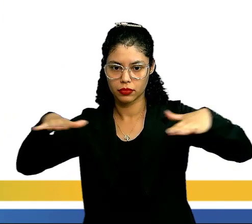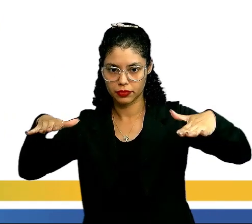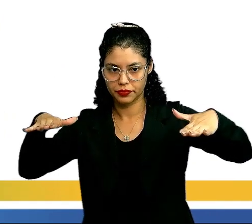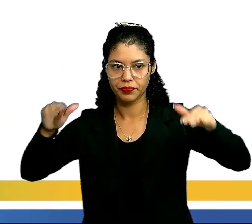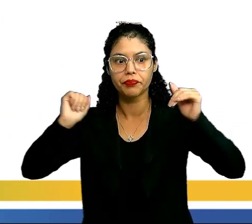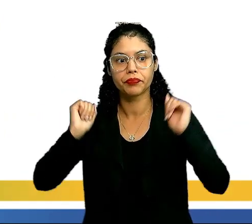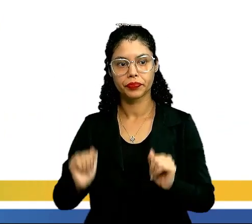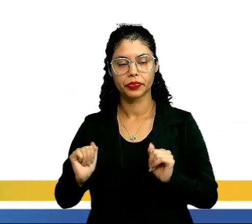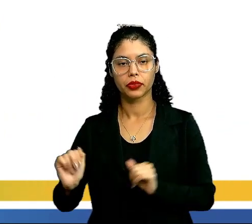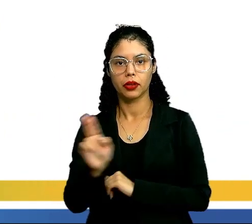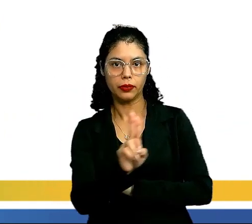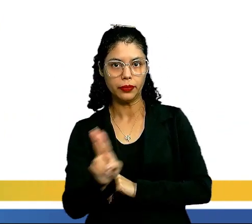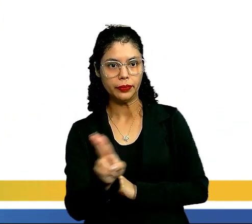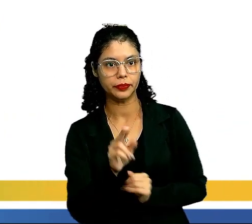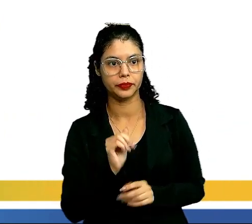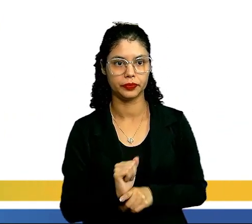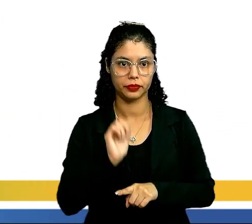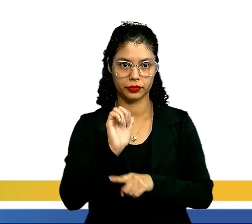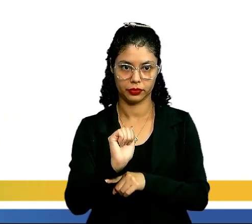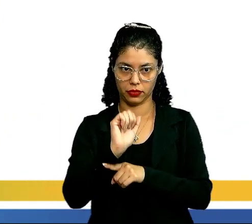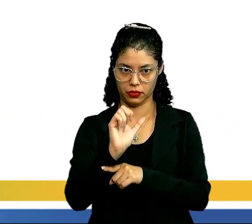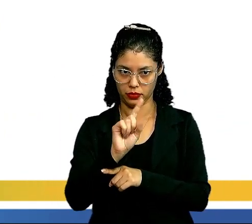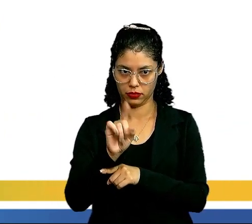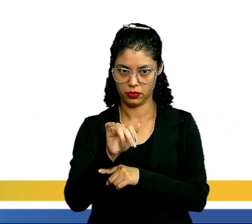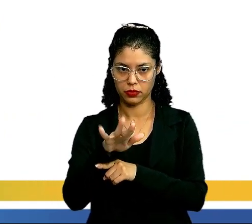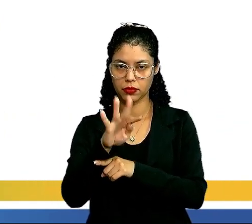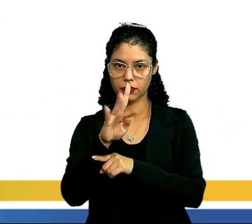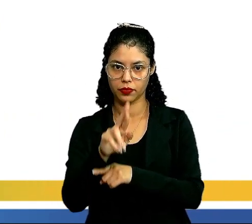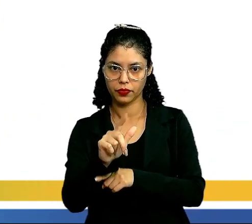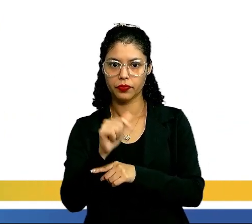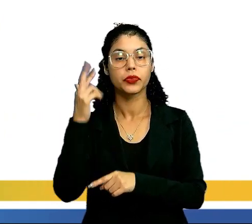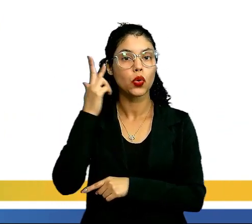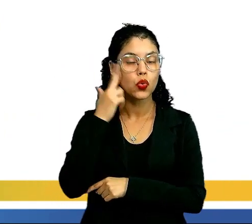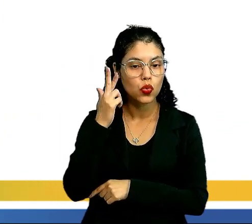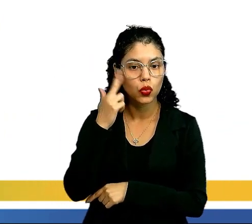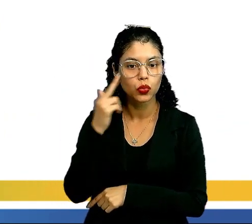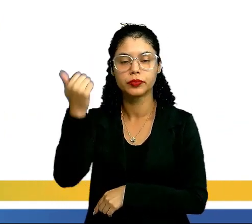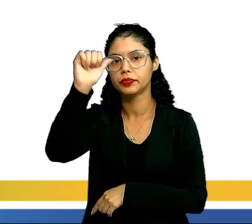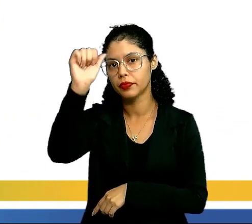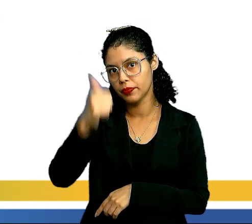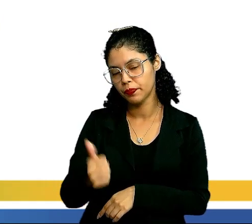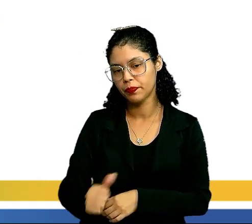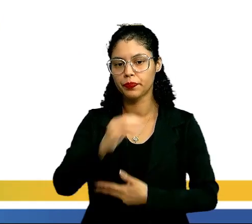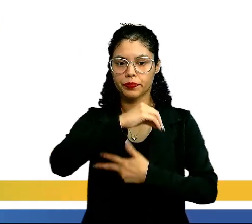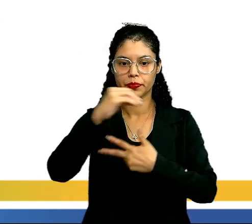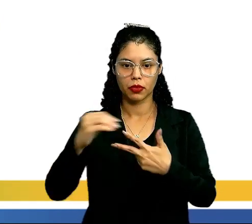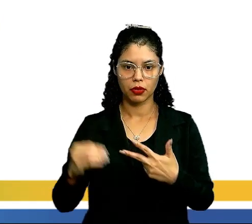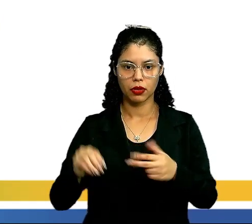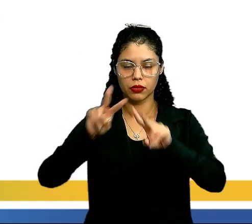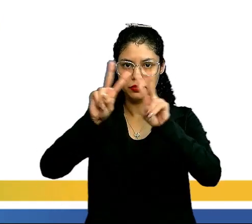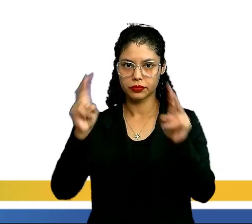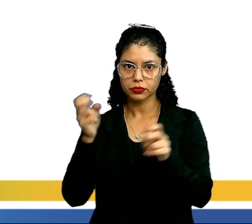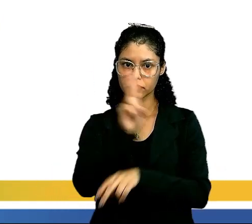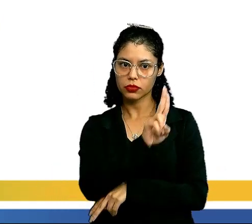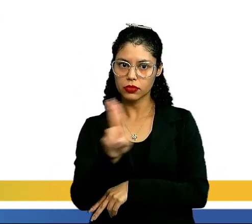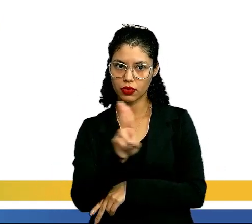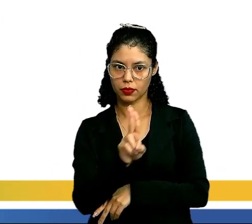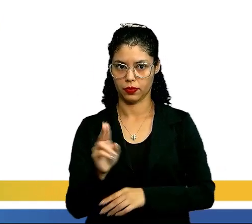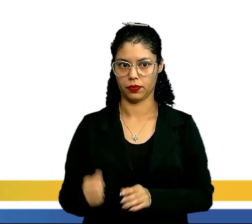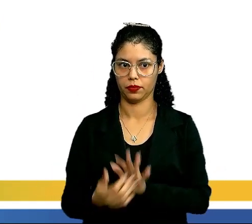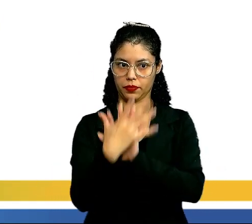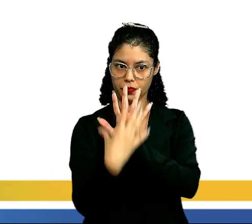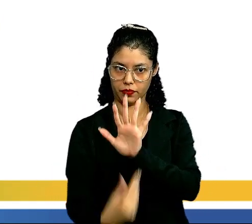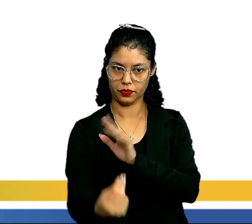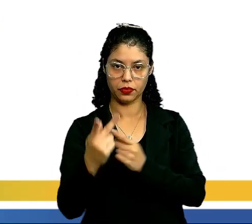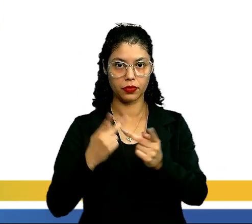também pode ser chamada de azimutal. Então, é muito comum nas avaliações como o Enem trazerem apenas o nome